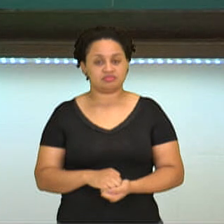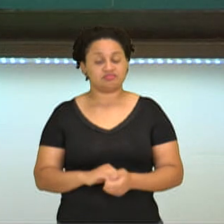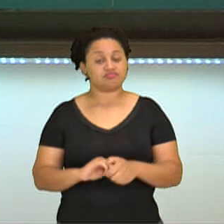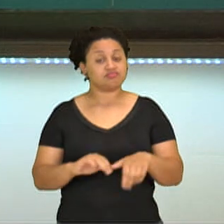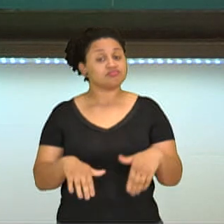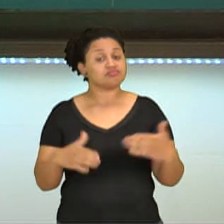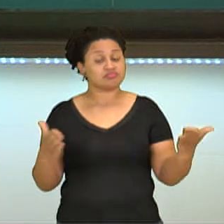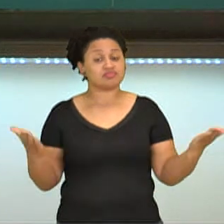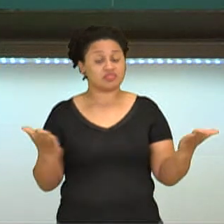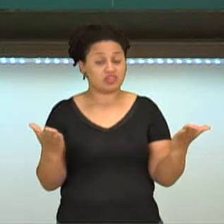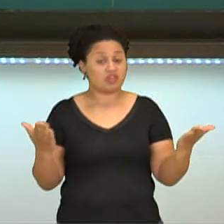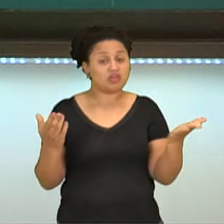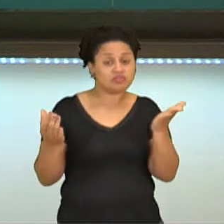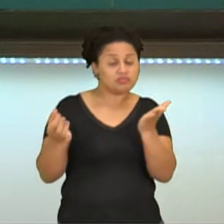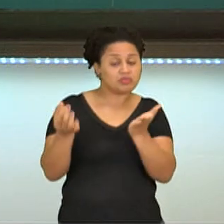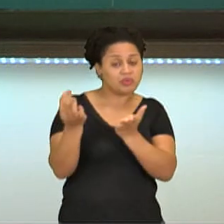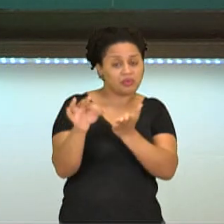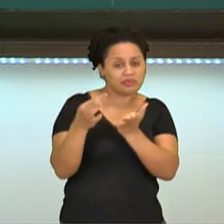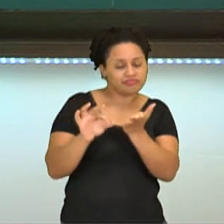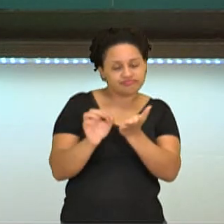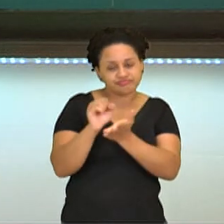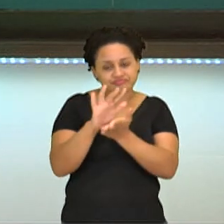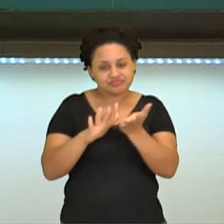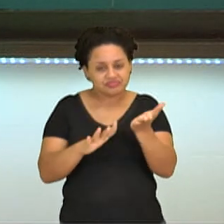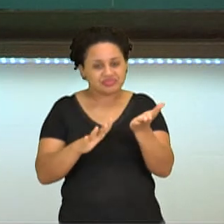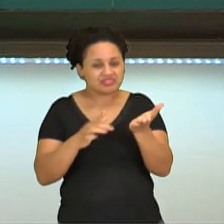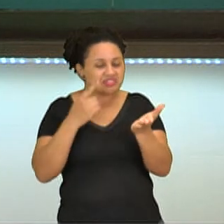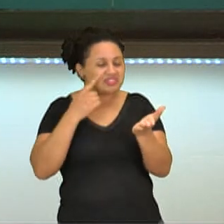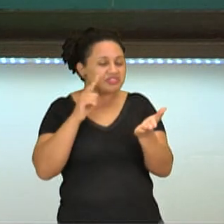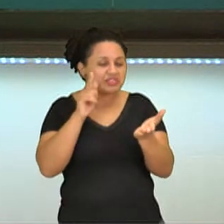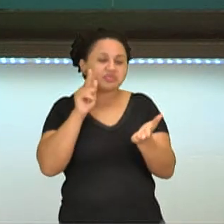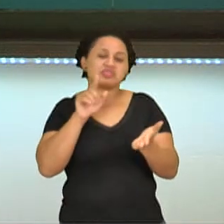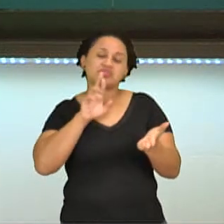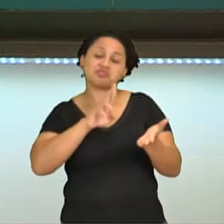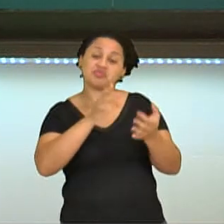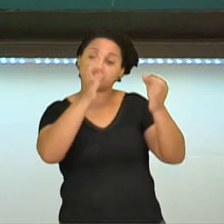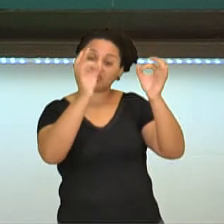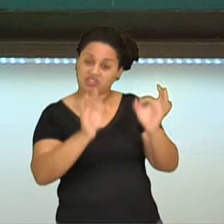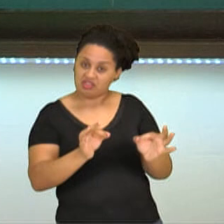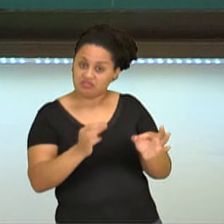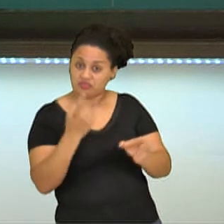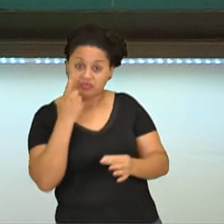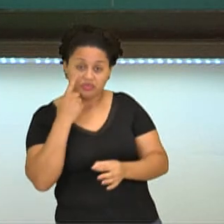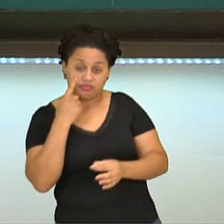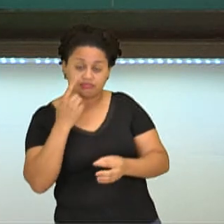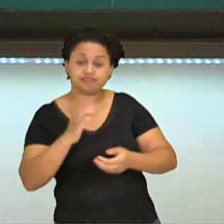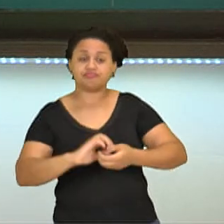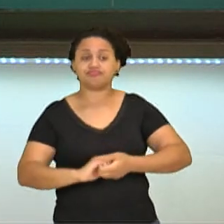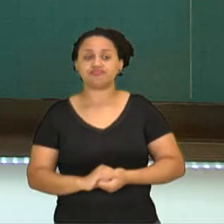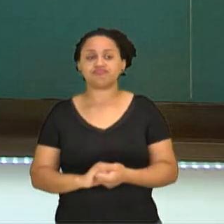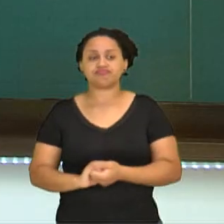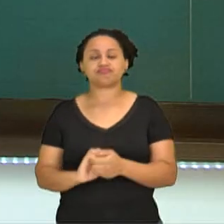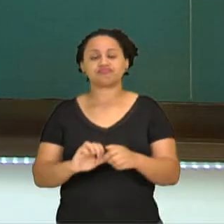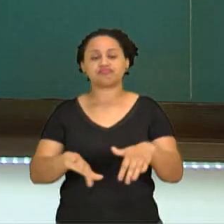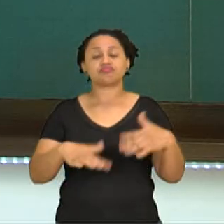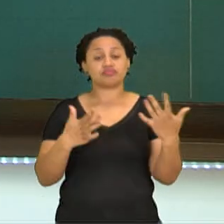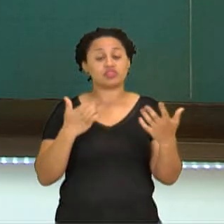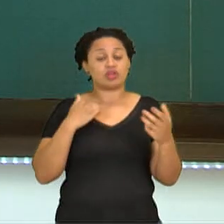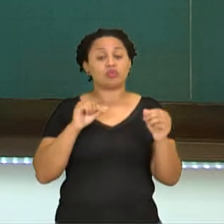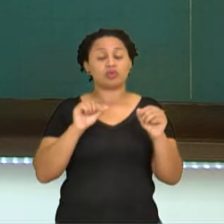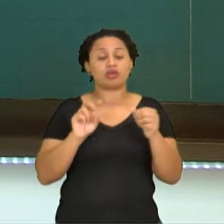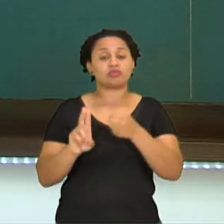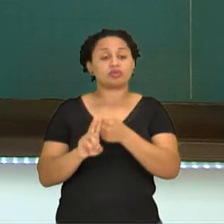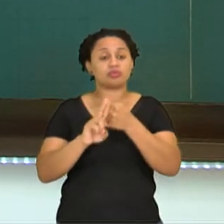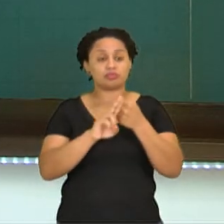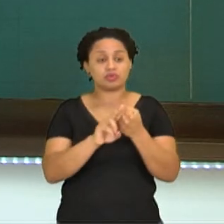Let's check the answers. Vamos ver se vocês acertaram, vamos conferir? Então, o